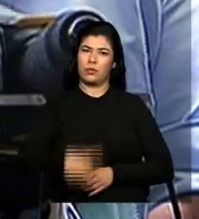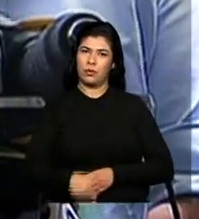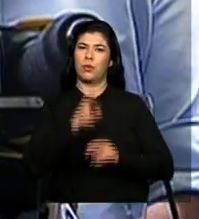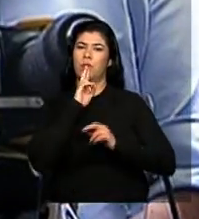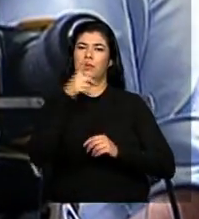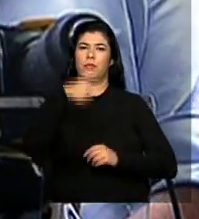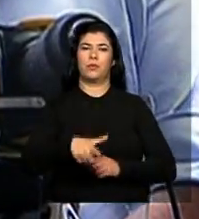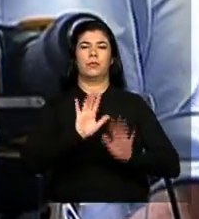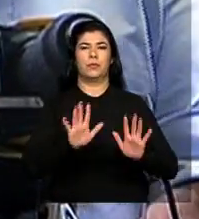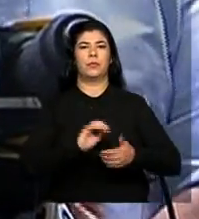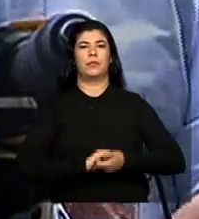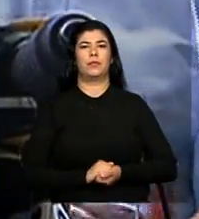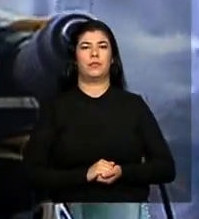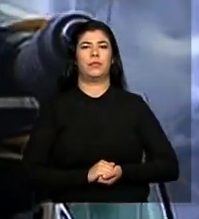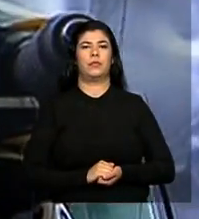a responder.